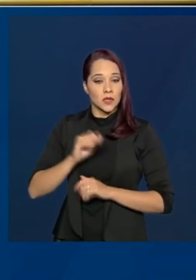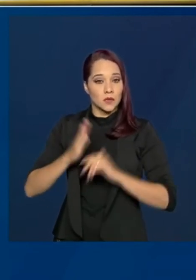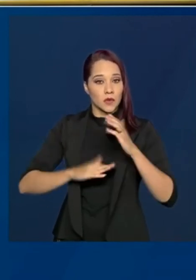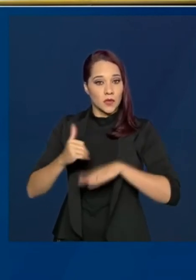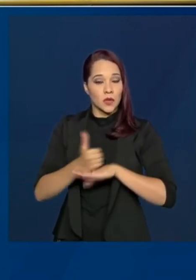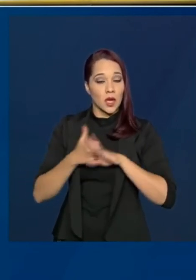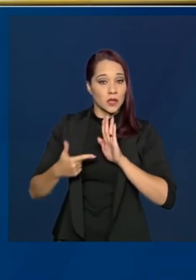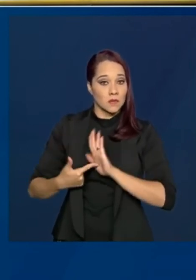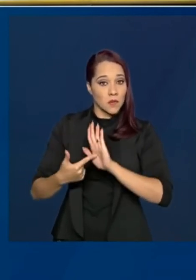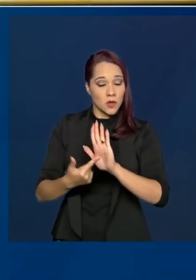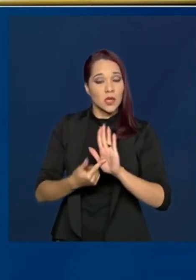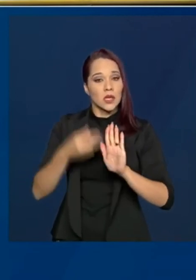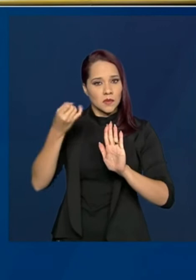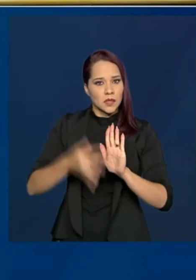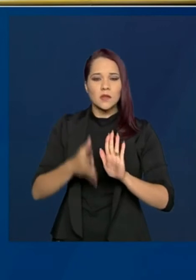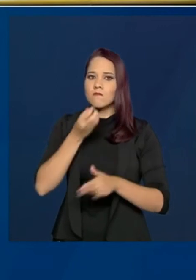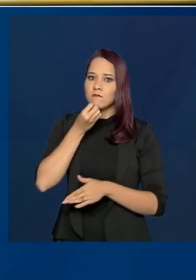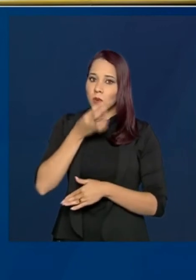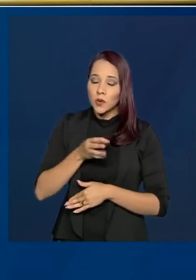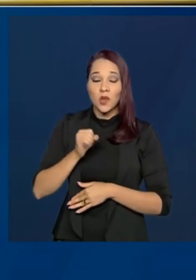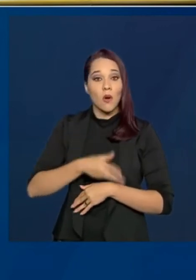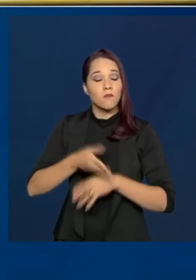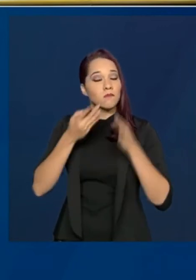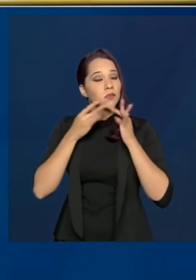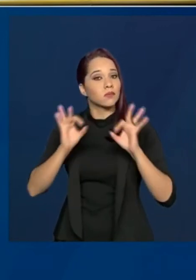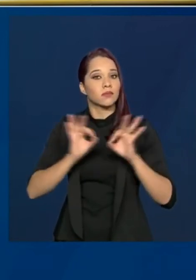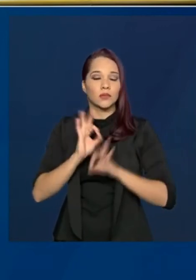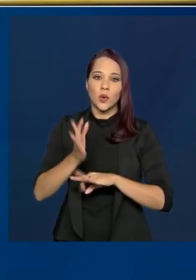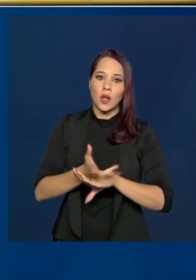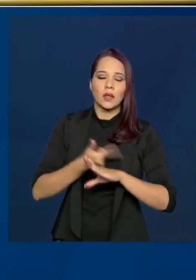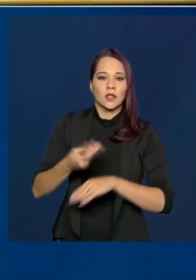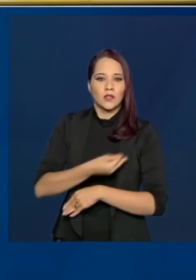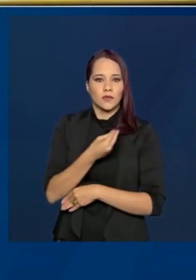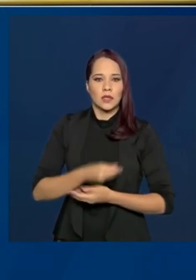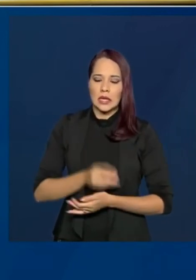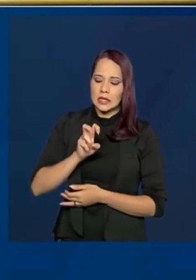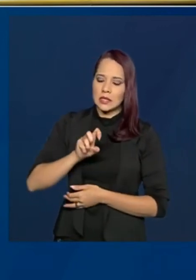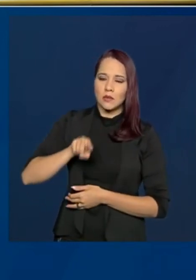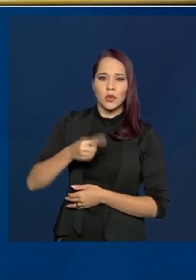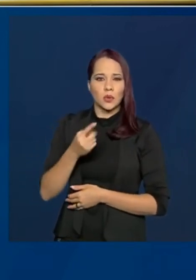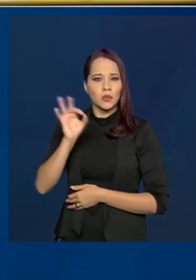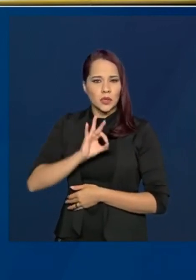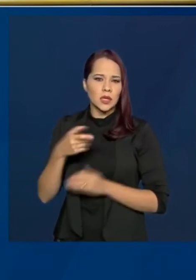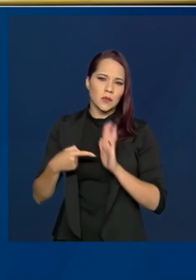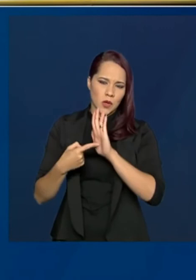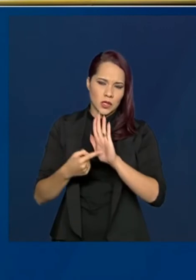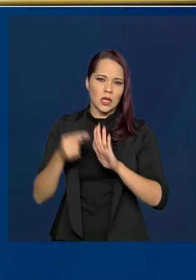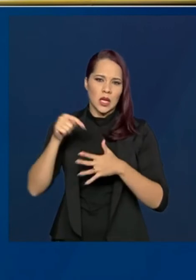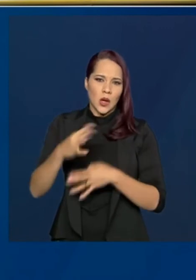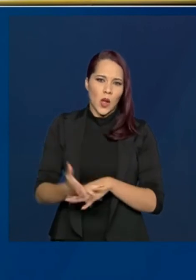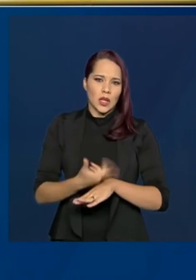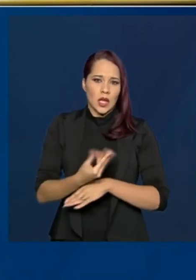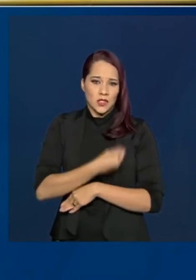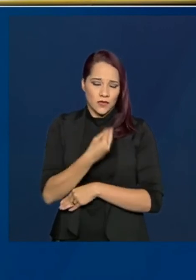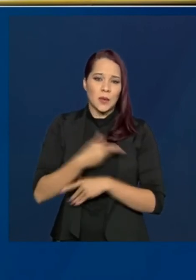profissionais apresentam relato de níveis bons ou muito bons de qualidade de vida, e 5,1% indicou que esse aspecto de qualidade de